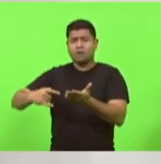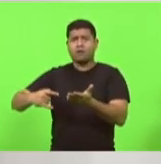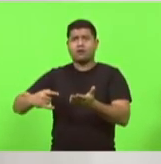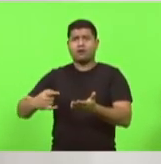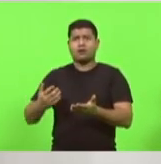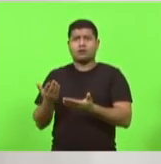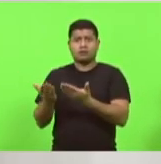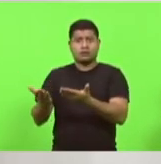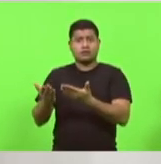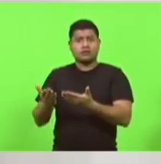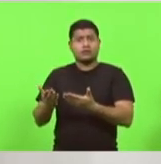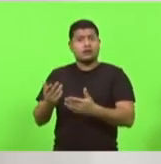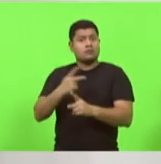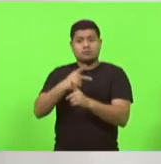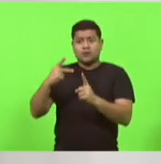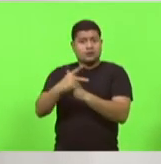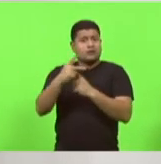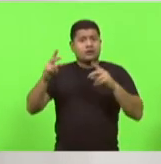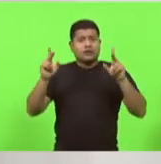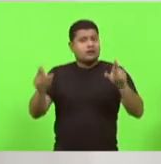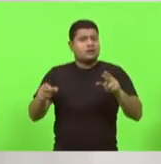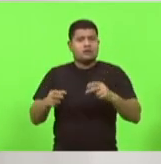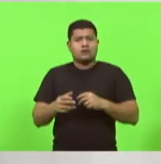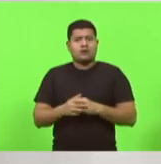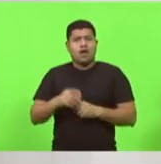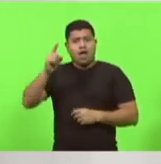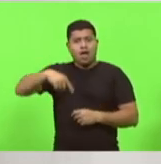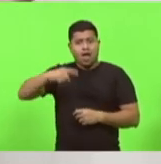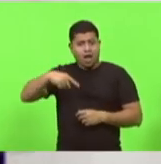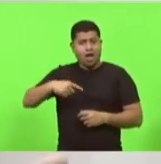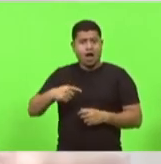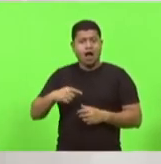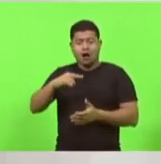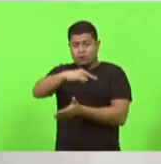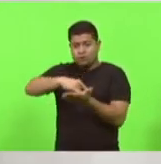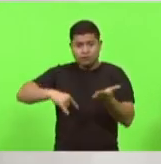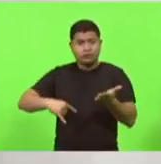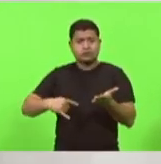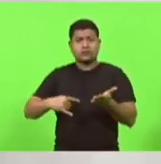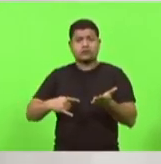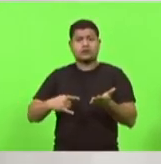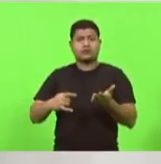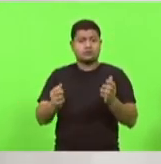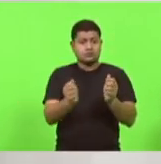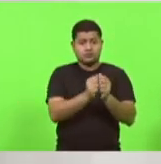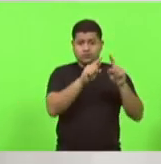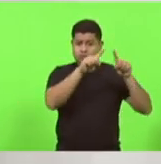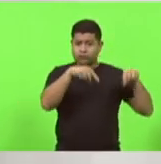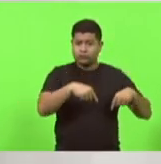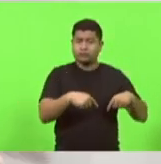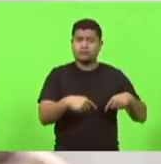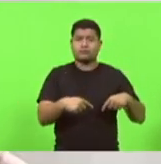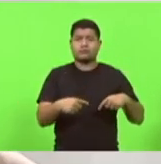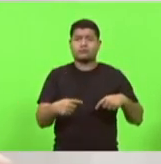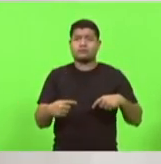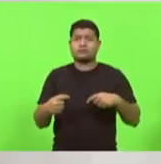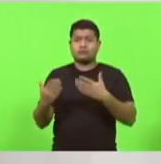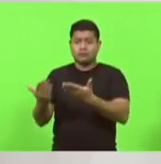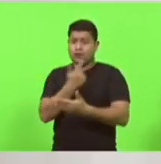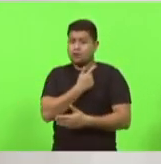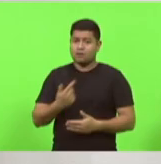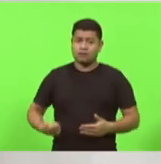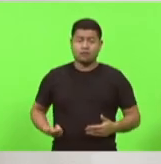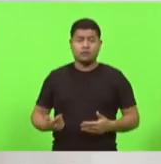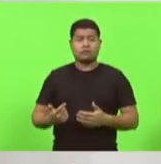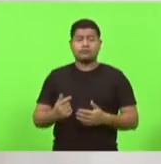A previdência é a mesma coisa. É um contrato feito entre o servidor público, quando ele faz o